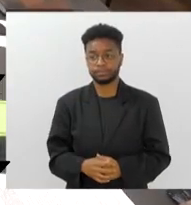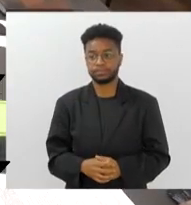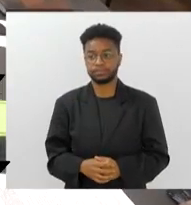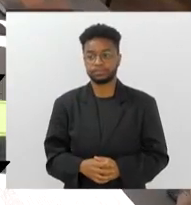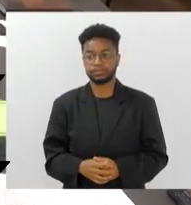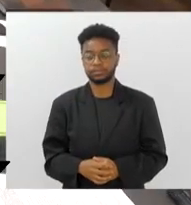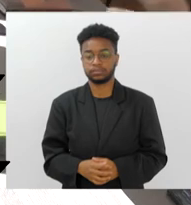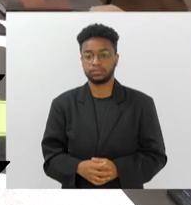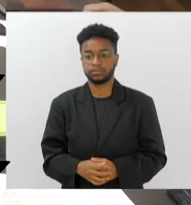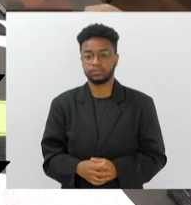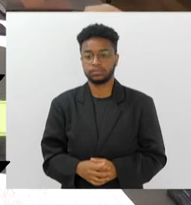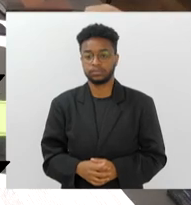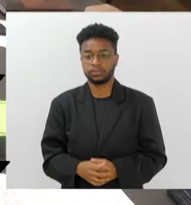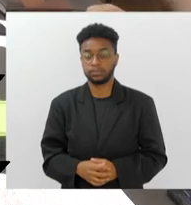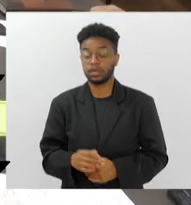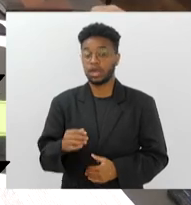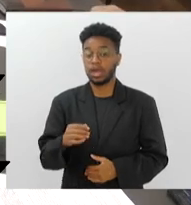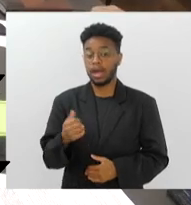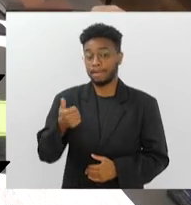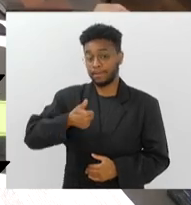tua a tua primeira